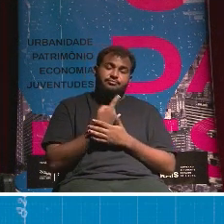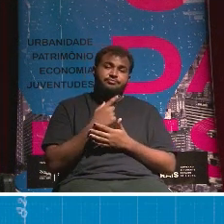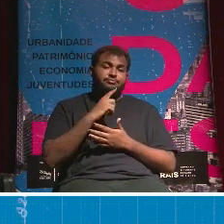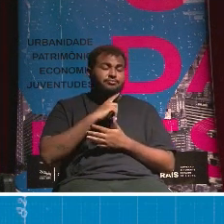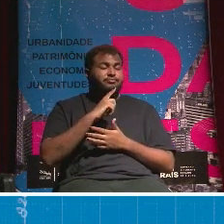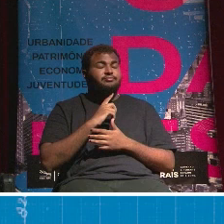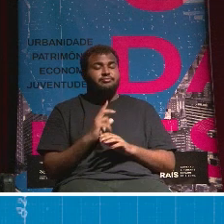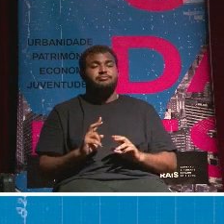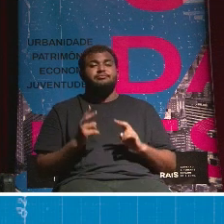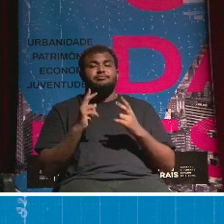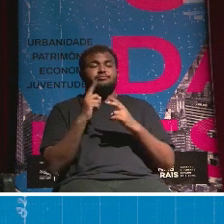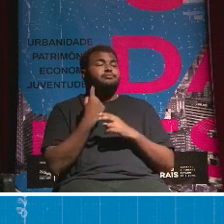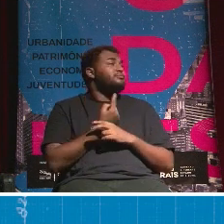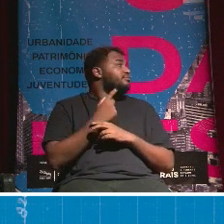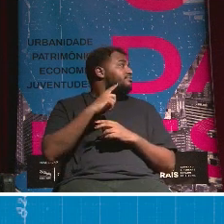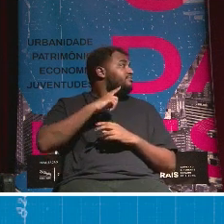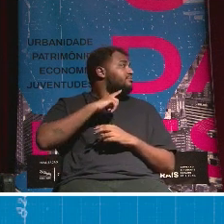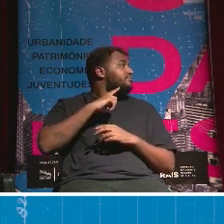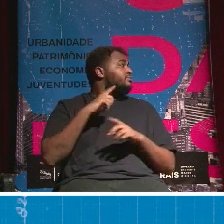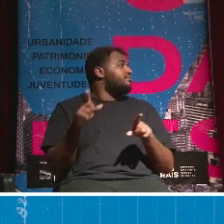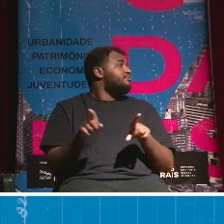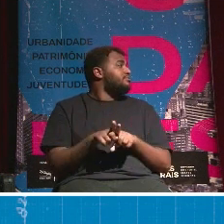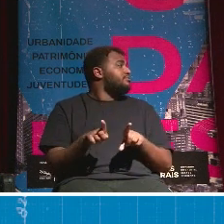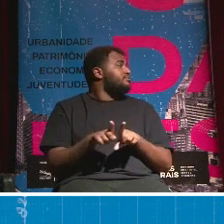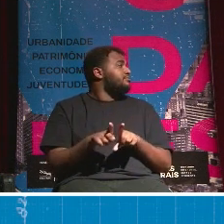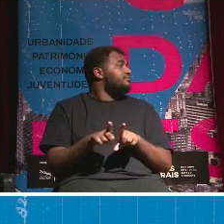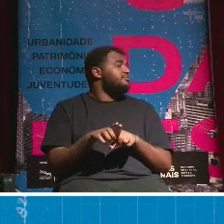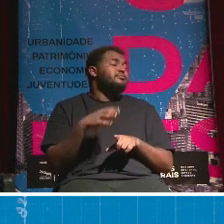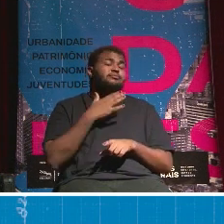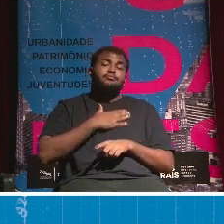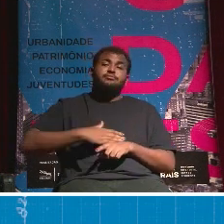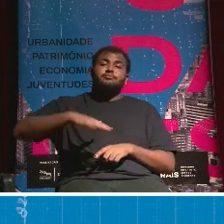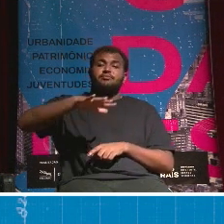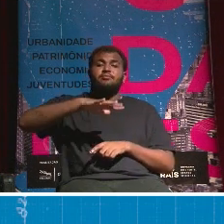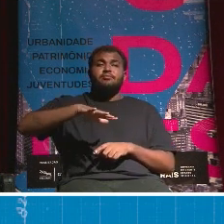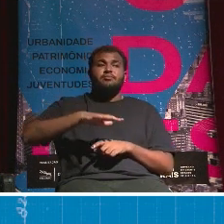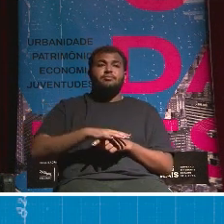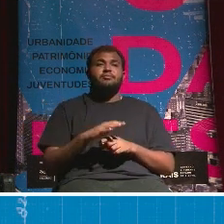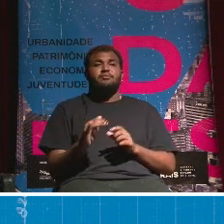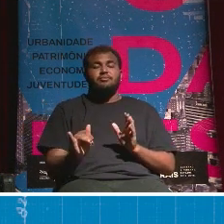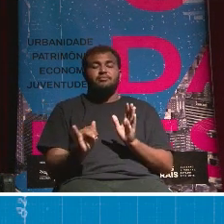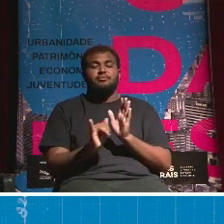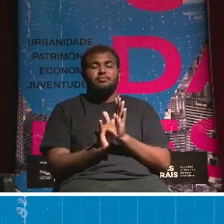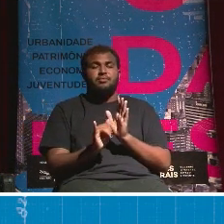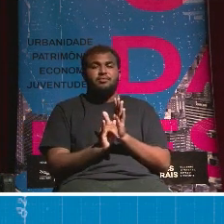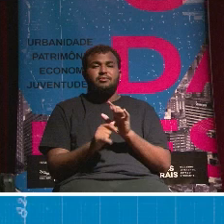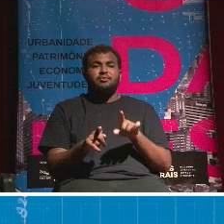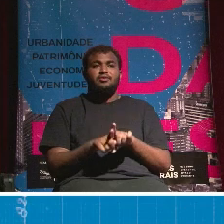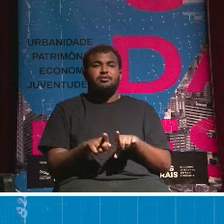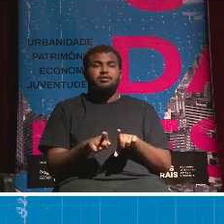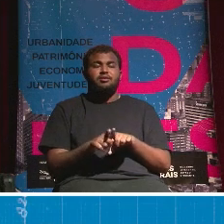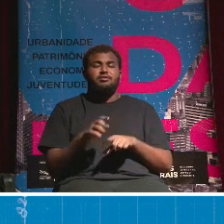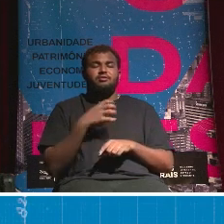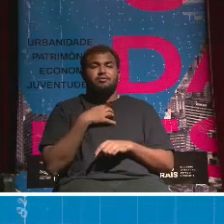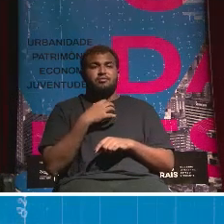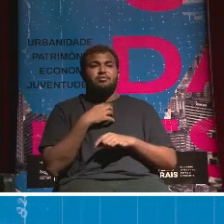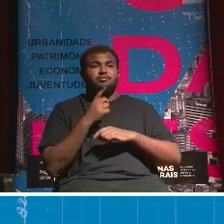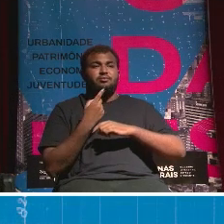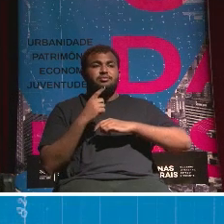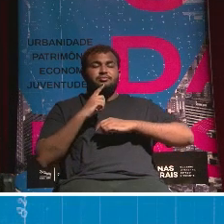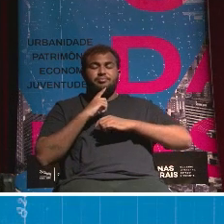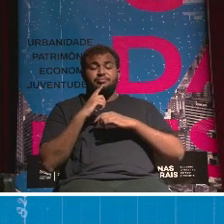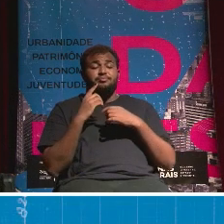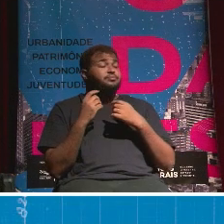e valorizando os meios que eu tenho nos meus territórios, a partir da identificação, do levantamento de informações que a gente pode